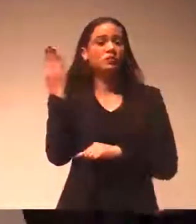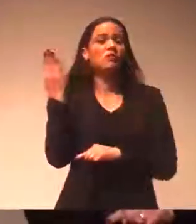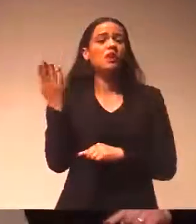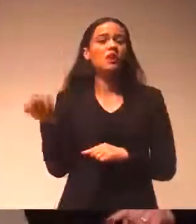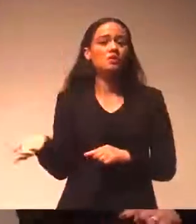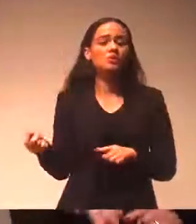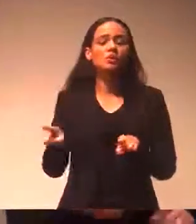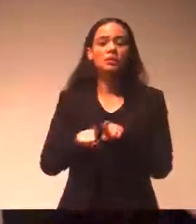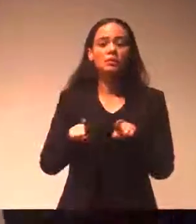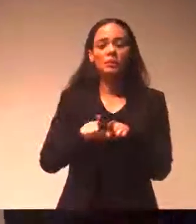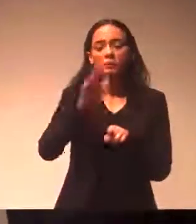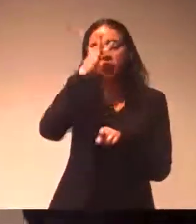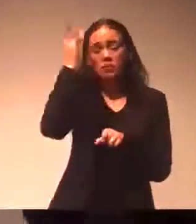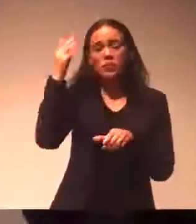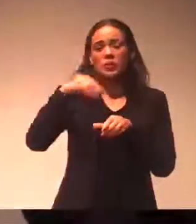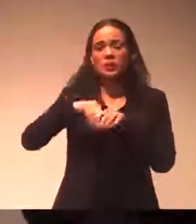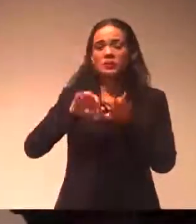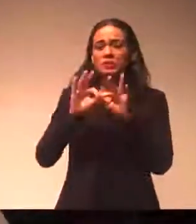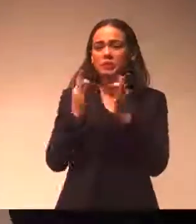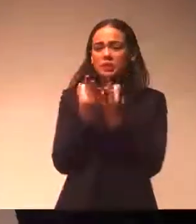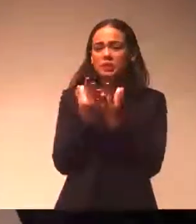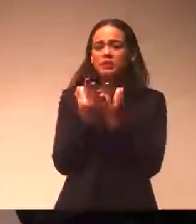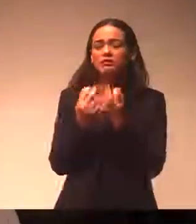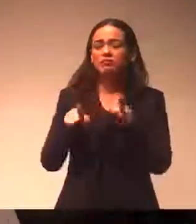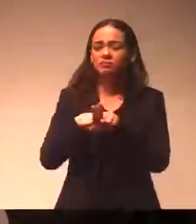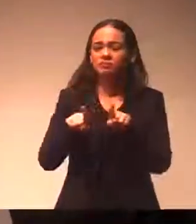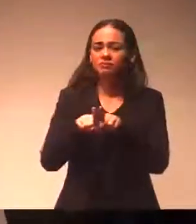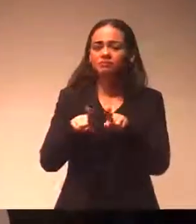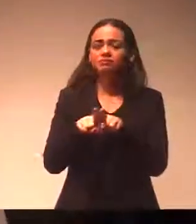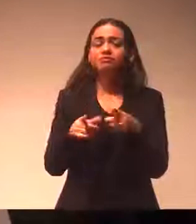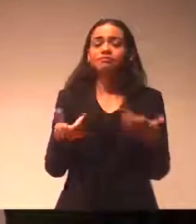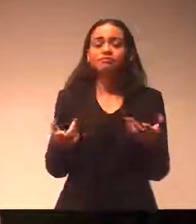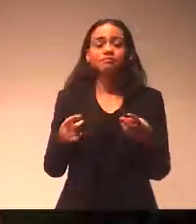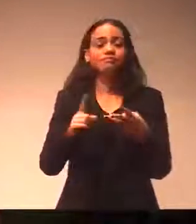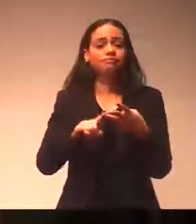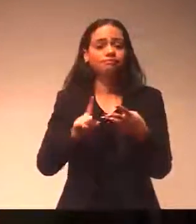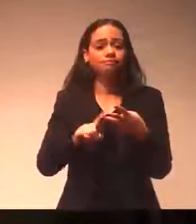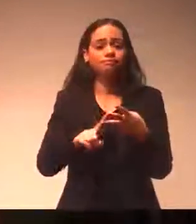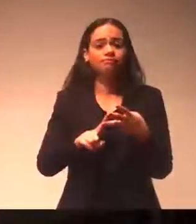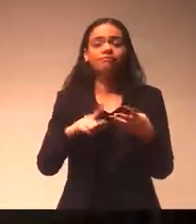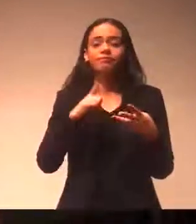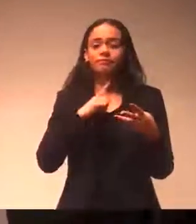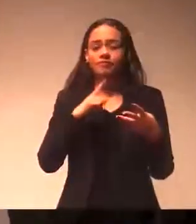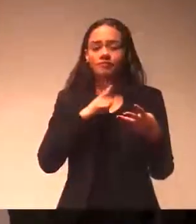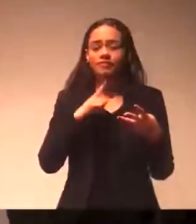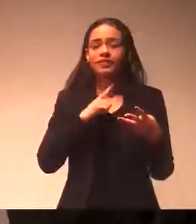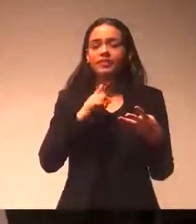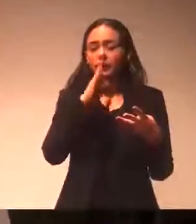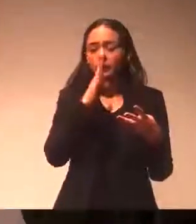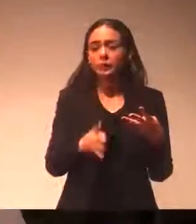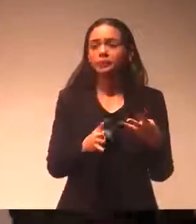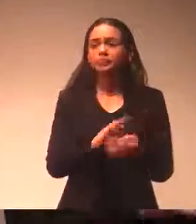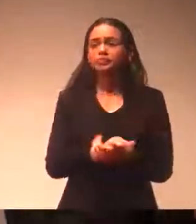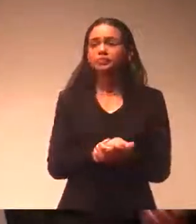usando empresas concessionárias, terceirizadas, etc. 3. locais onde tem